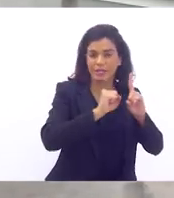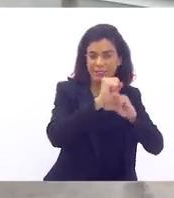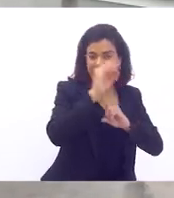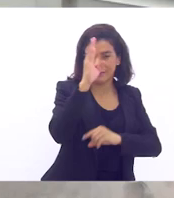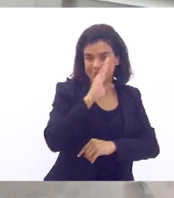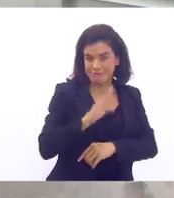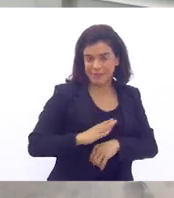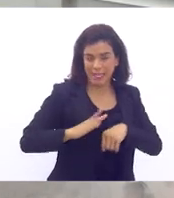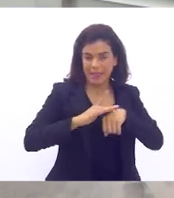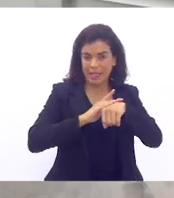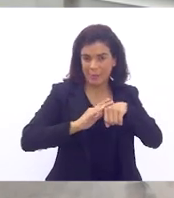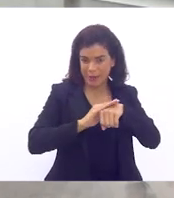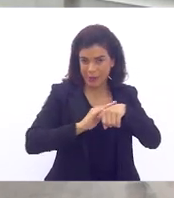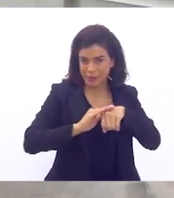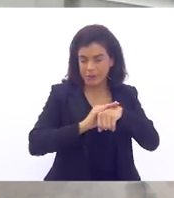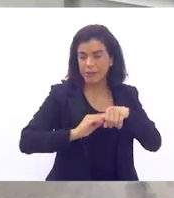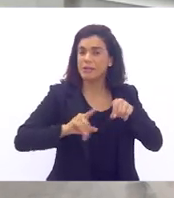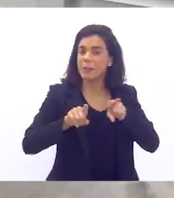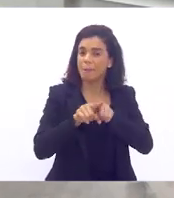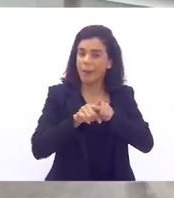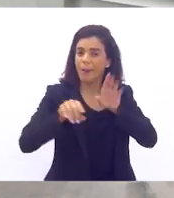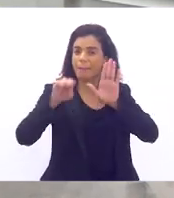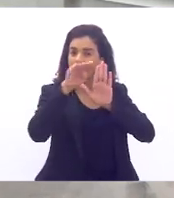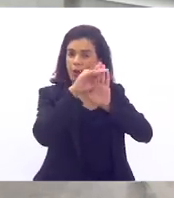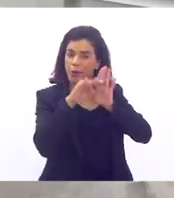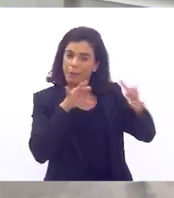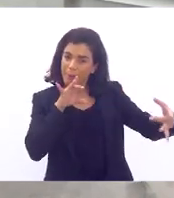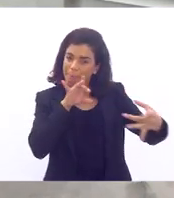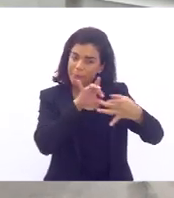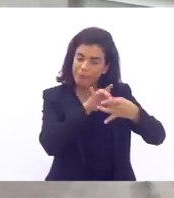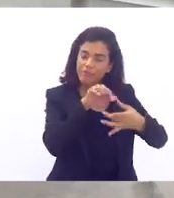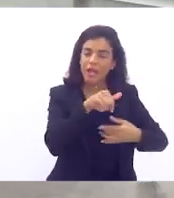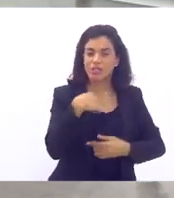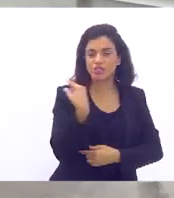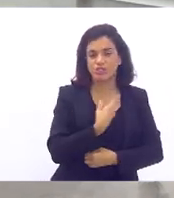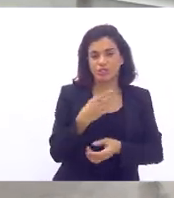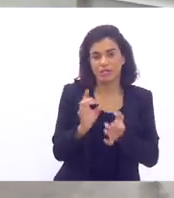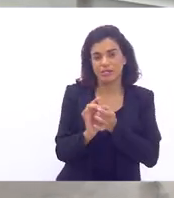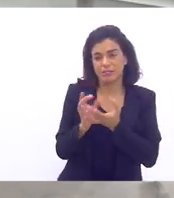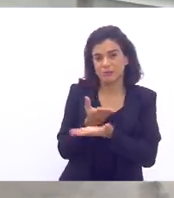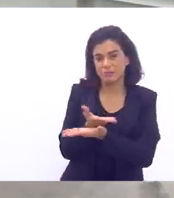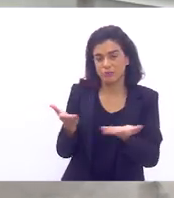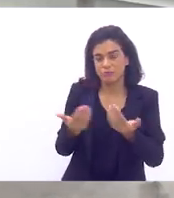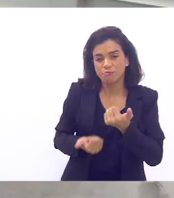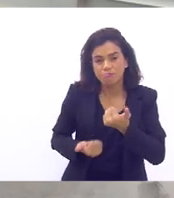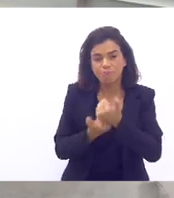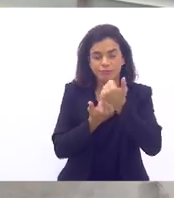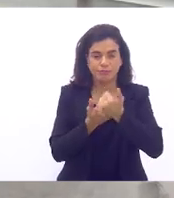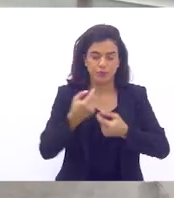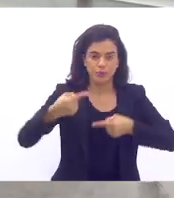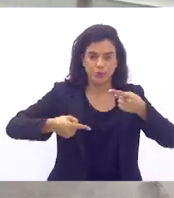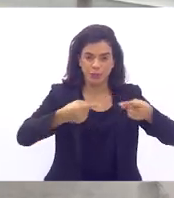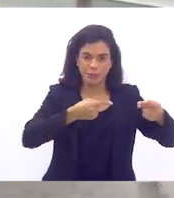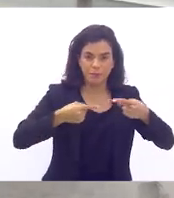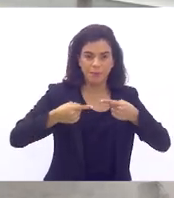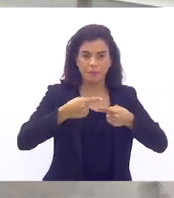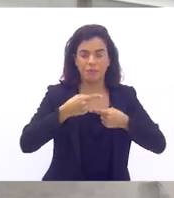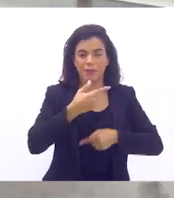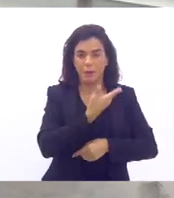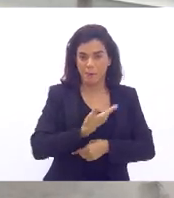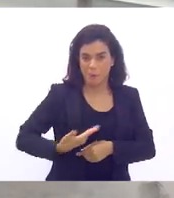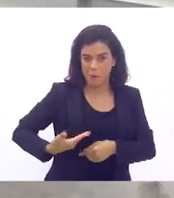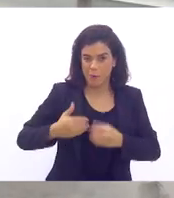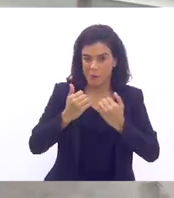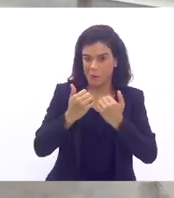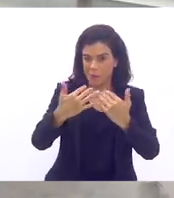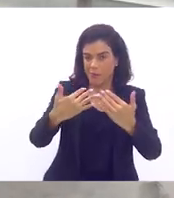qualquer outra pauta sensível a dermatologia a gente vai estar à disposição para contribuir com esse debate público e muito